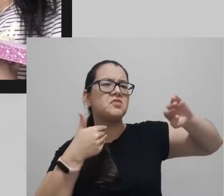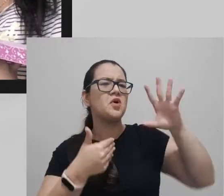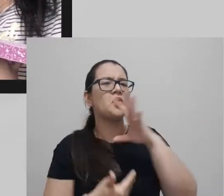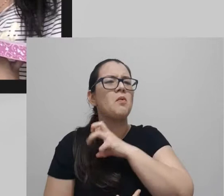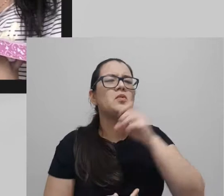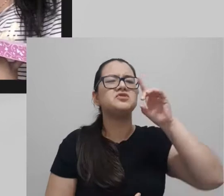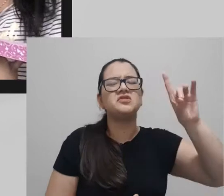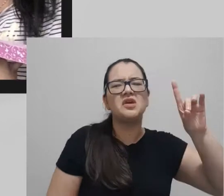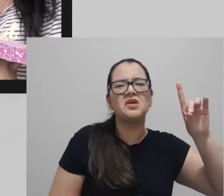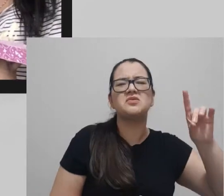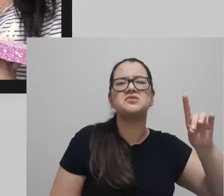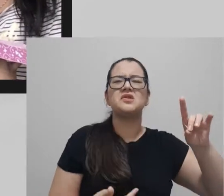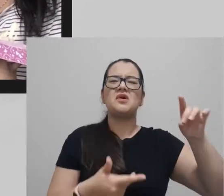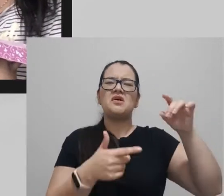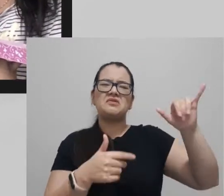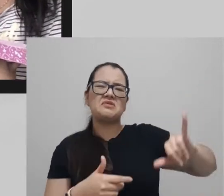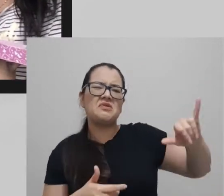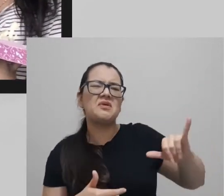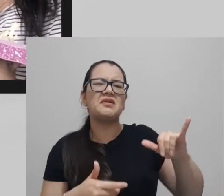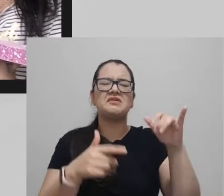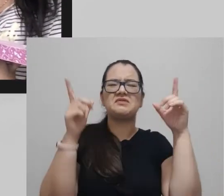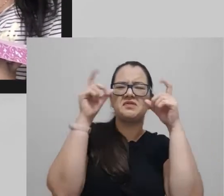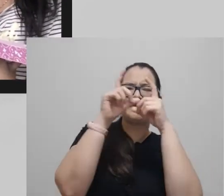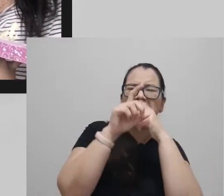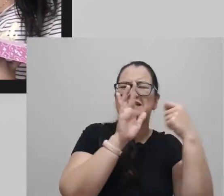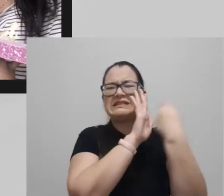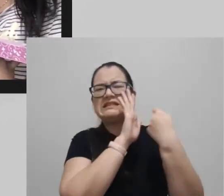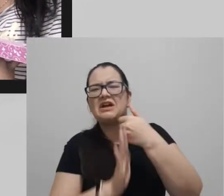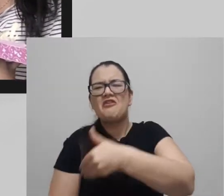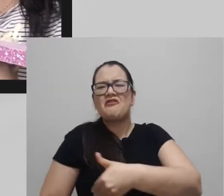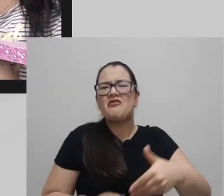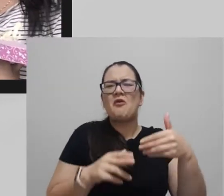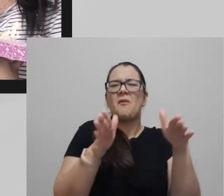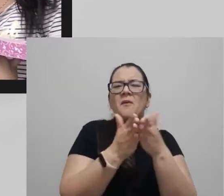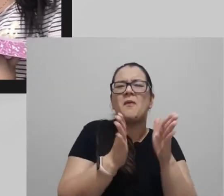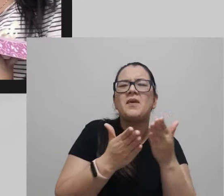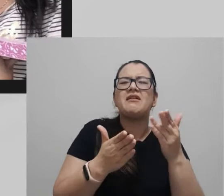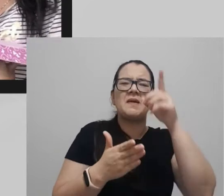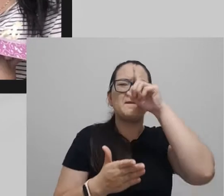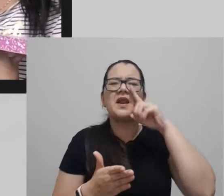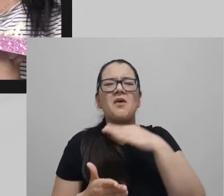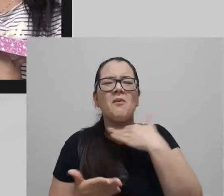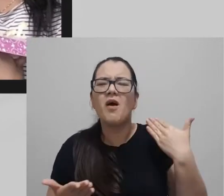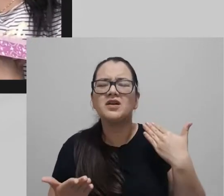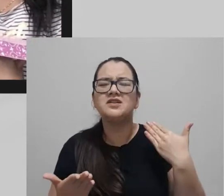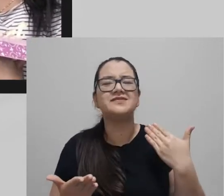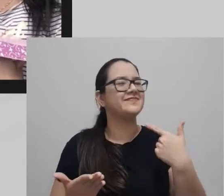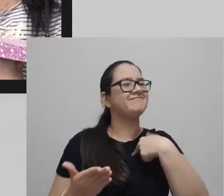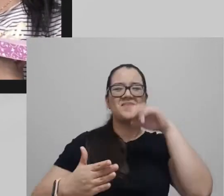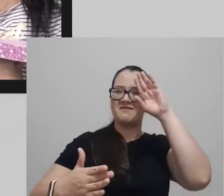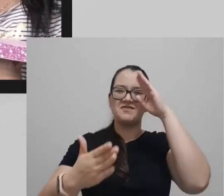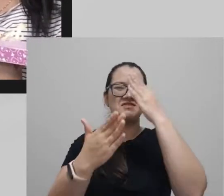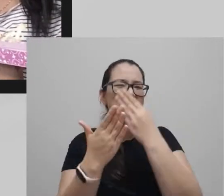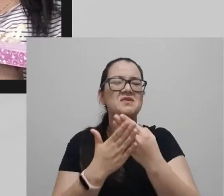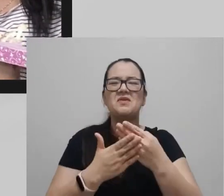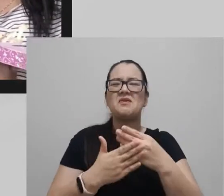Serão os sofrimentos, as dificuldades, a perseguição, a fome, a pobreza, o perigo ou a morte? Porque eu estou bem certo de que nem a morte,